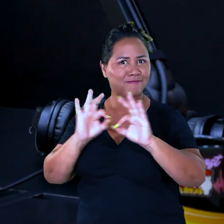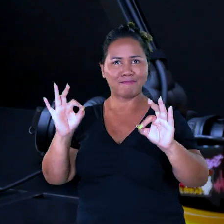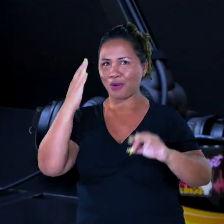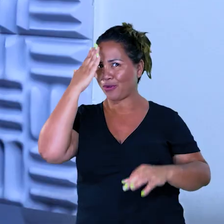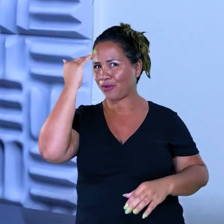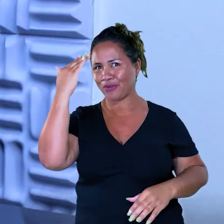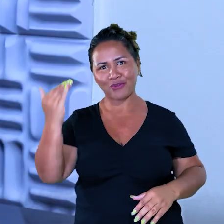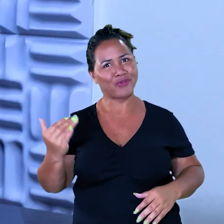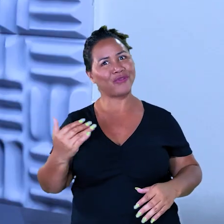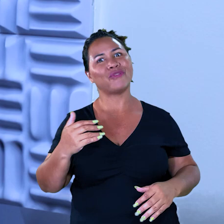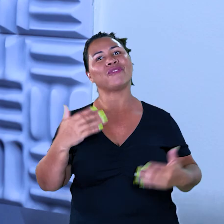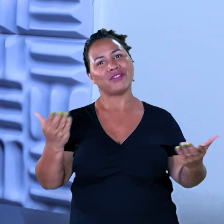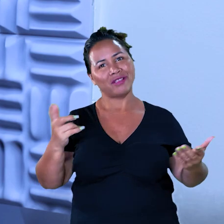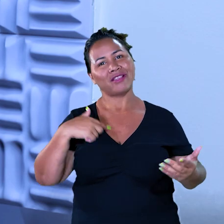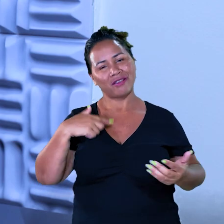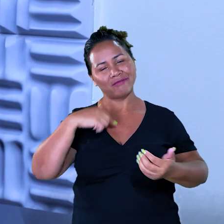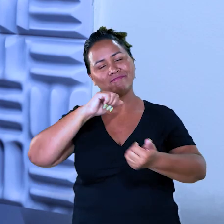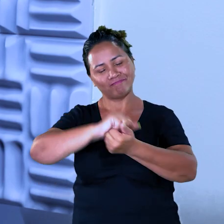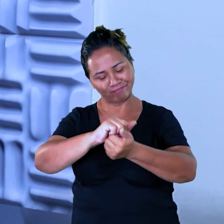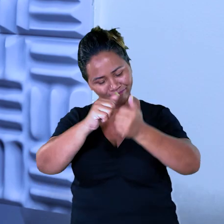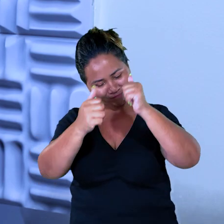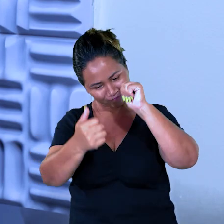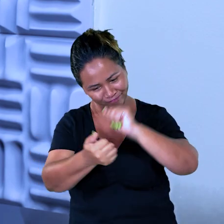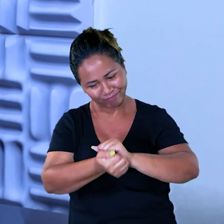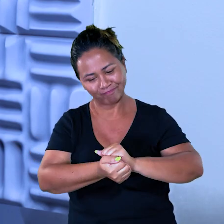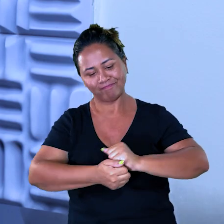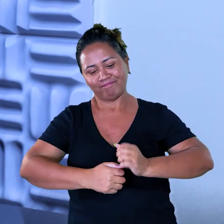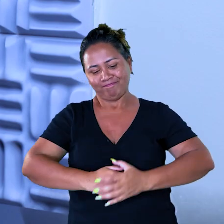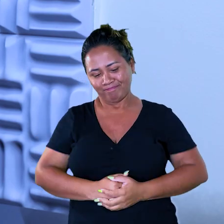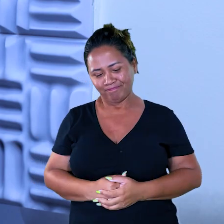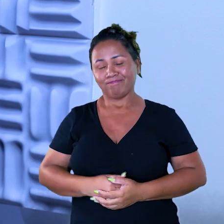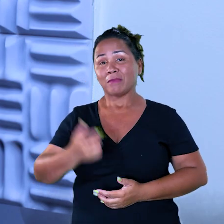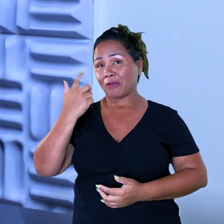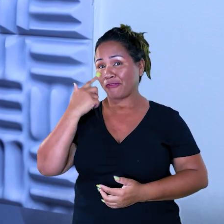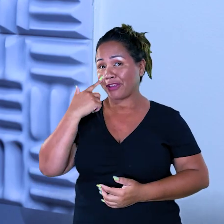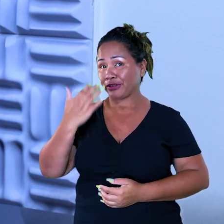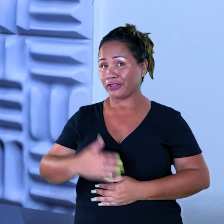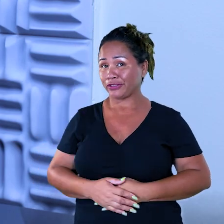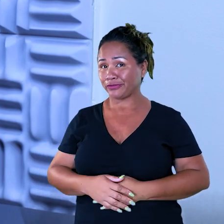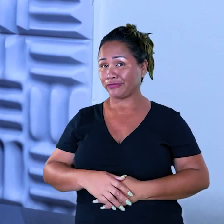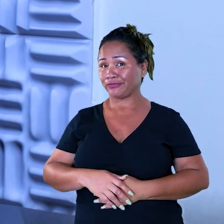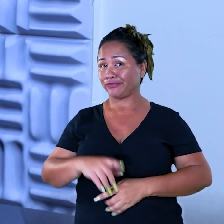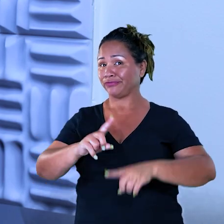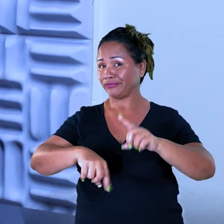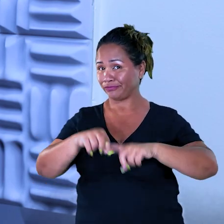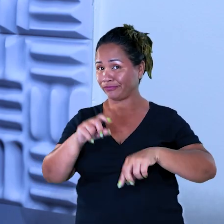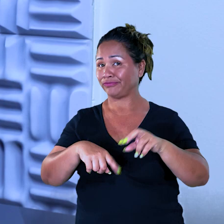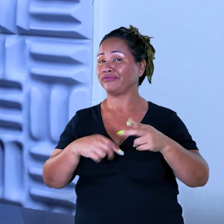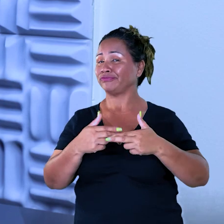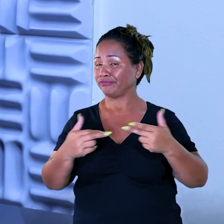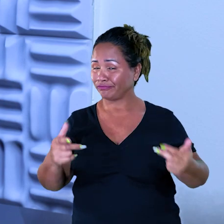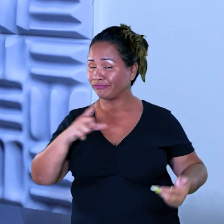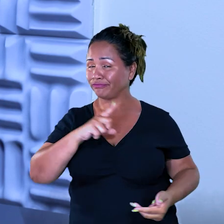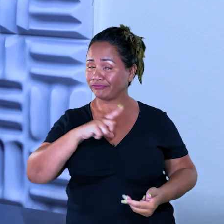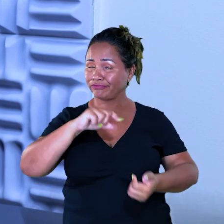foi aprimorando algumas Olha os coisas recursos que a gente tem que usar. Pra elas aprenderem. Você já fez um monte de coisas assim, né, Sim.